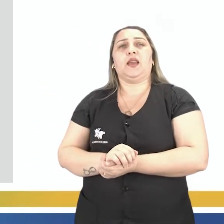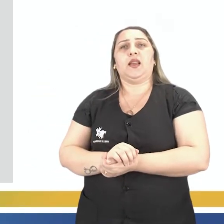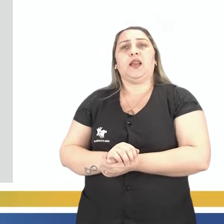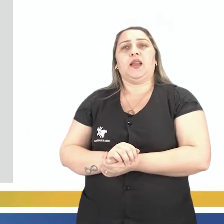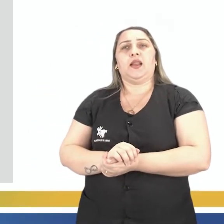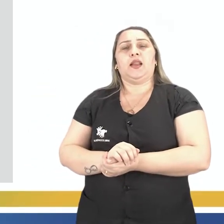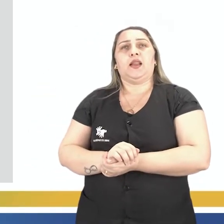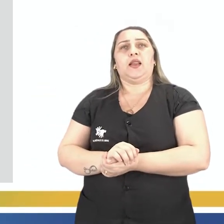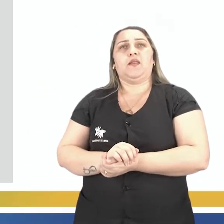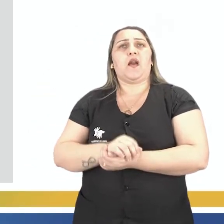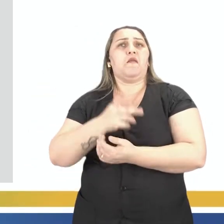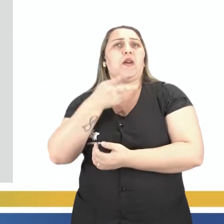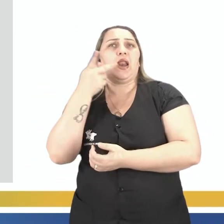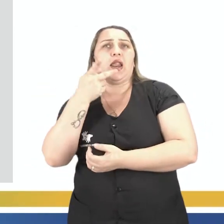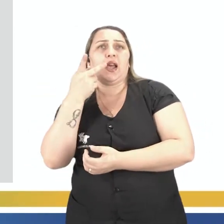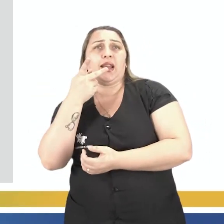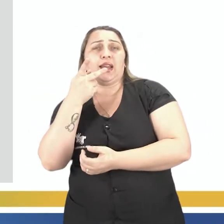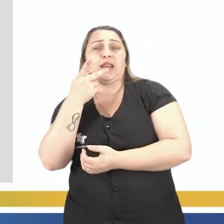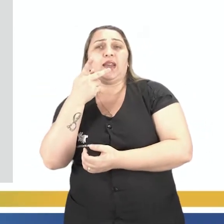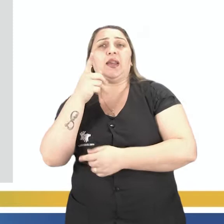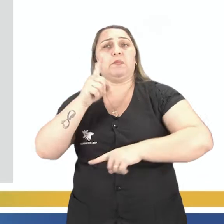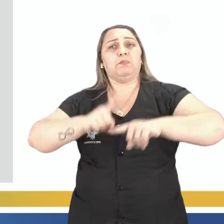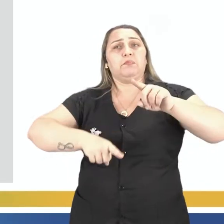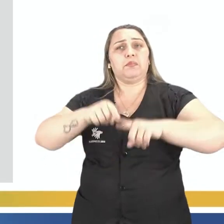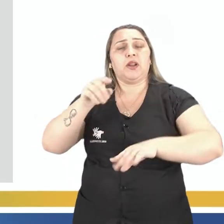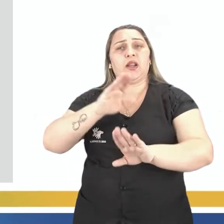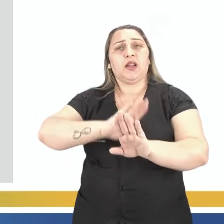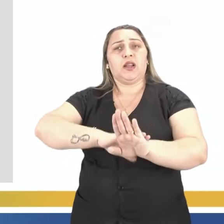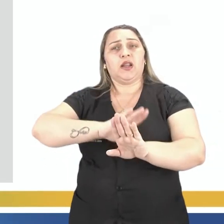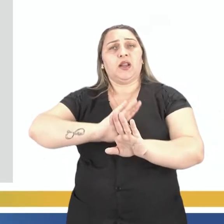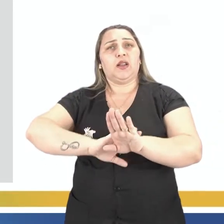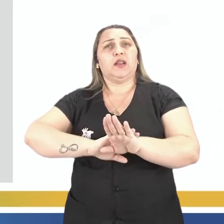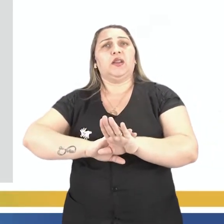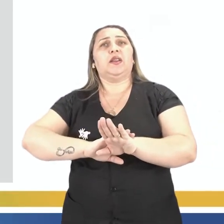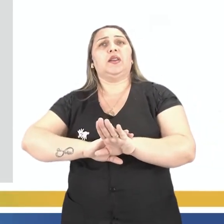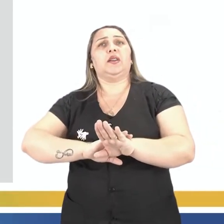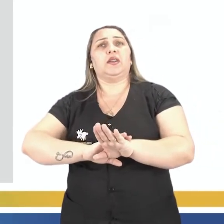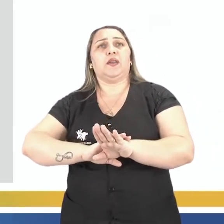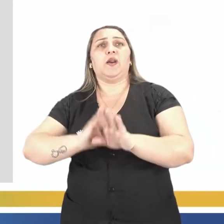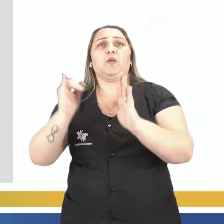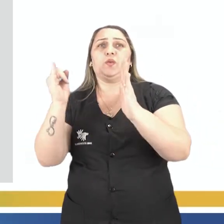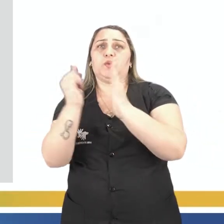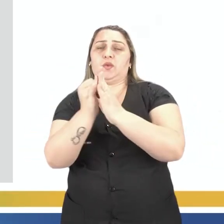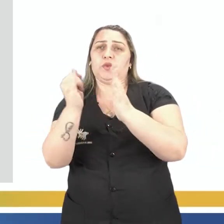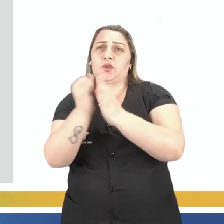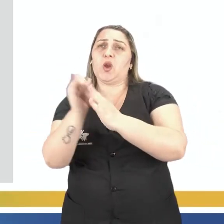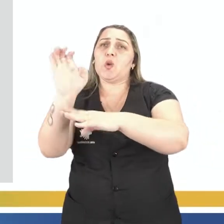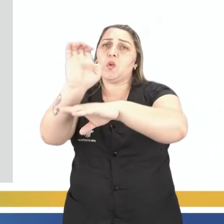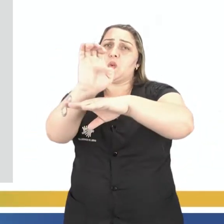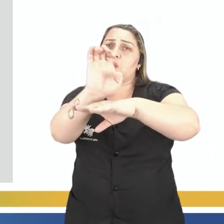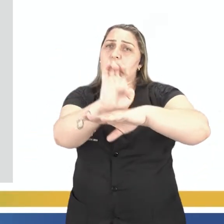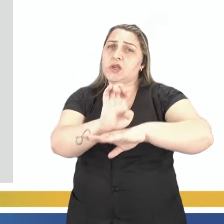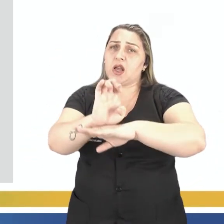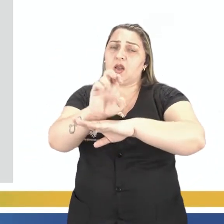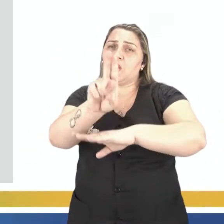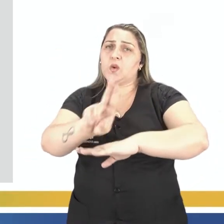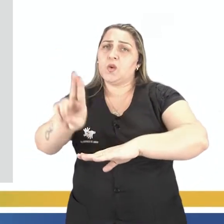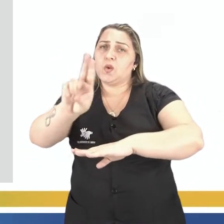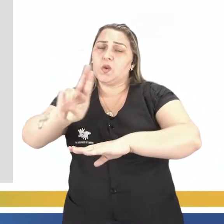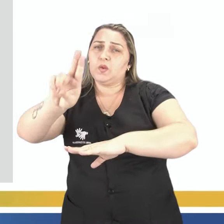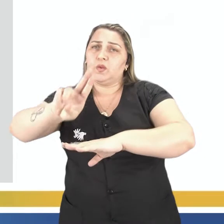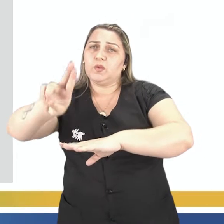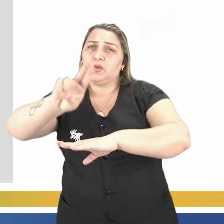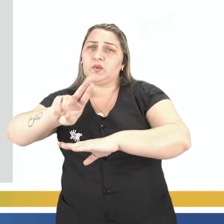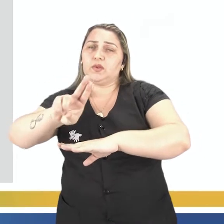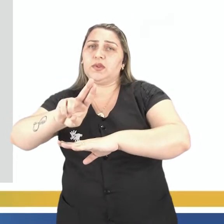Louis Althusser ele vai dizer que o aparelho ideológico é alguma coisa que o Estado utiliza de